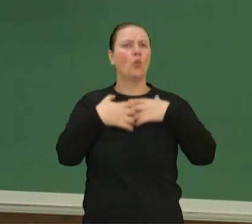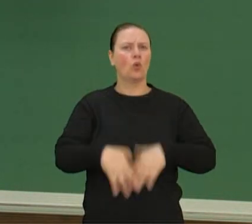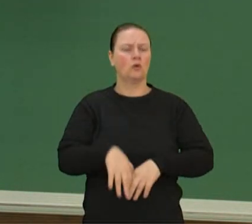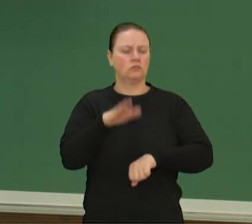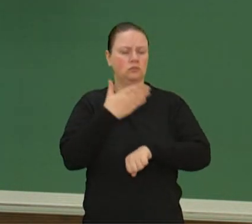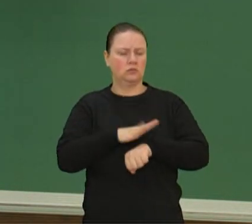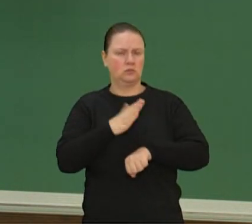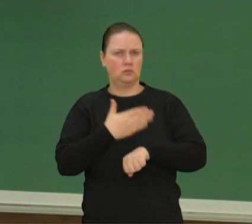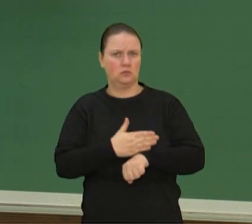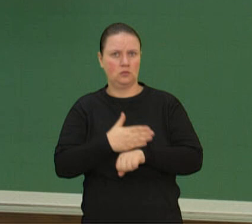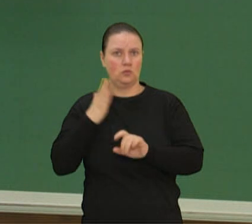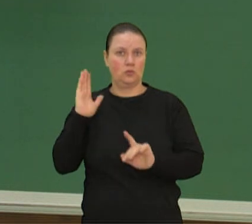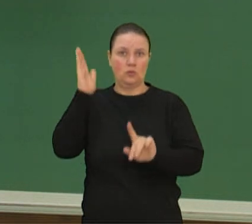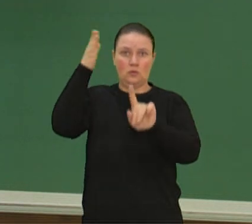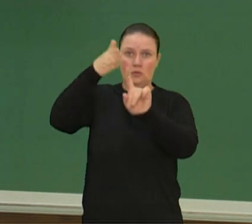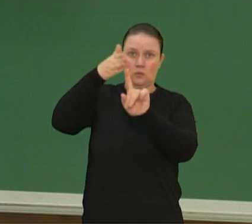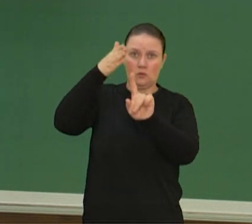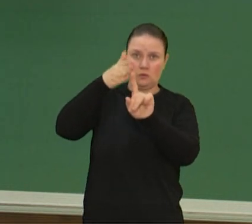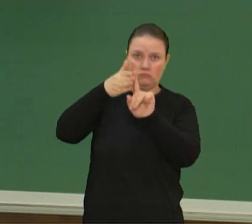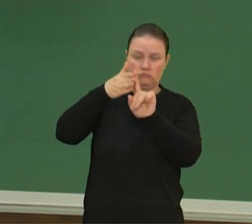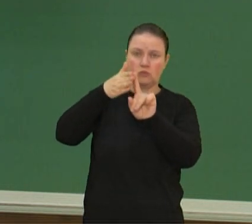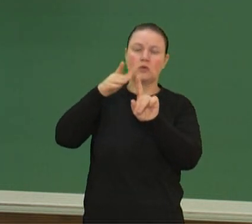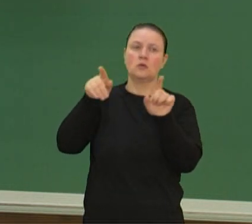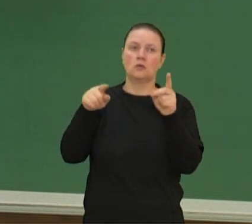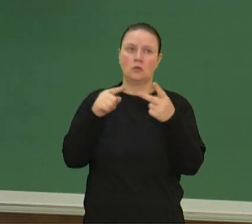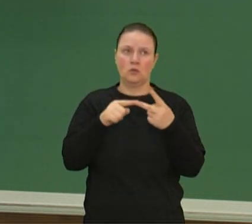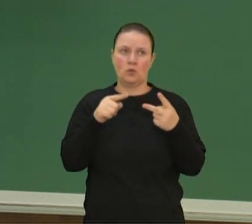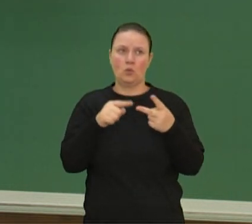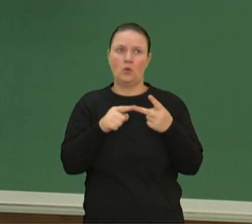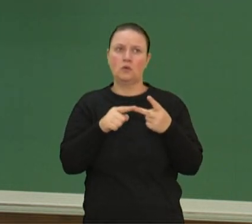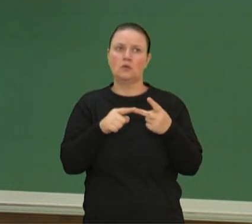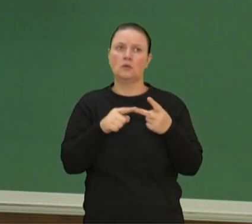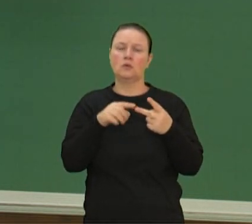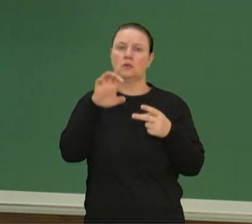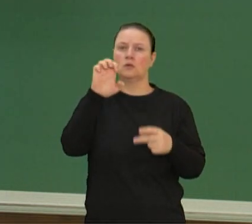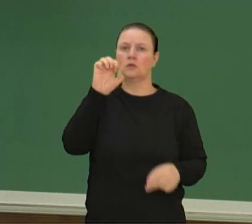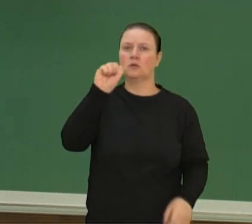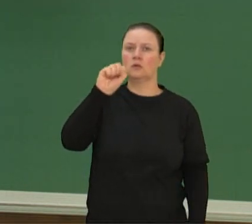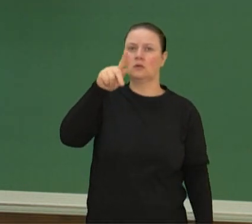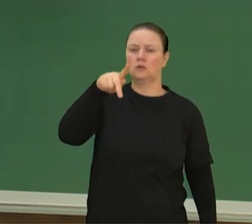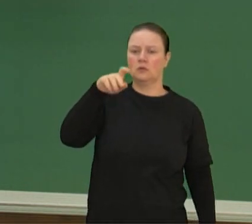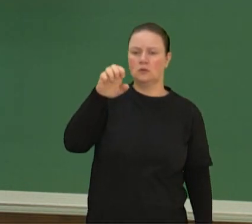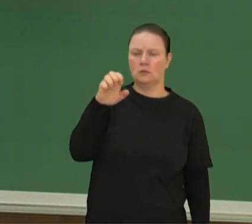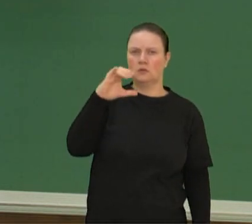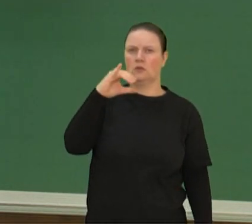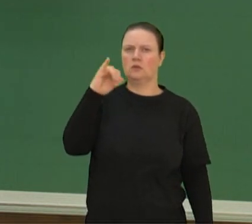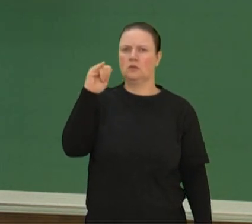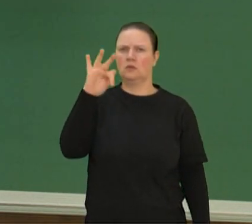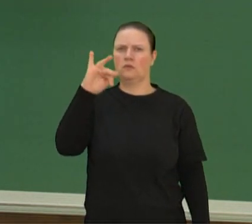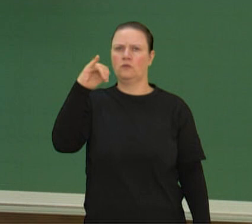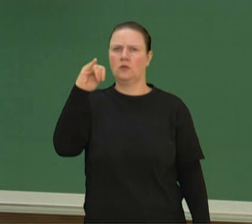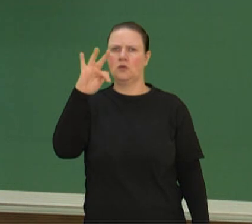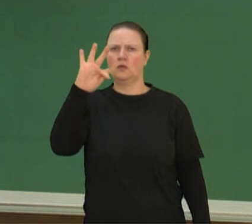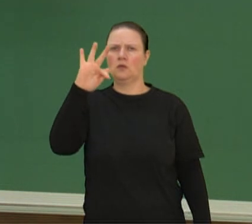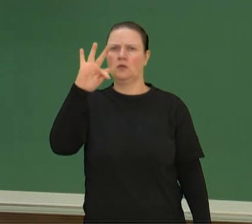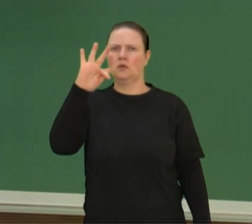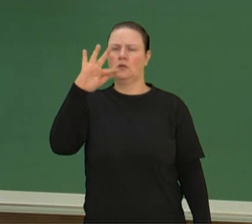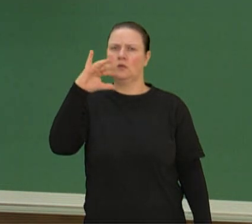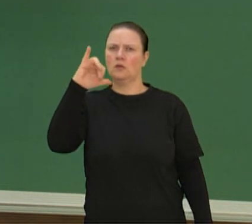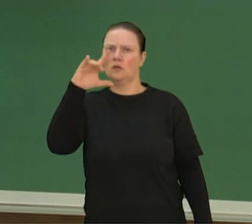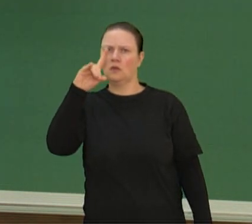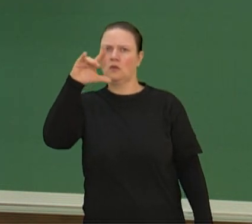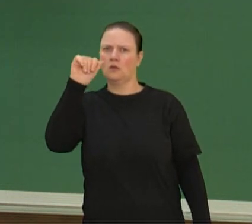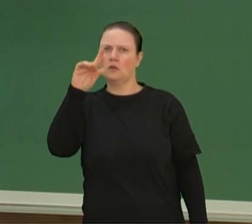físicos. Os objetivos, especificidade. Na especificidade, muitas vezes, pensando, por exemplo, no